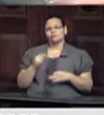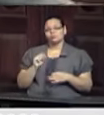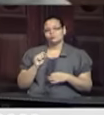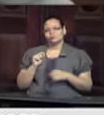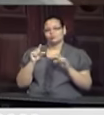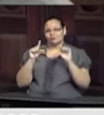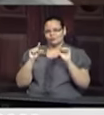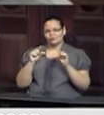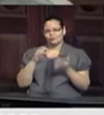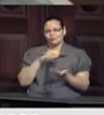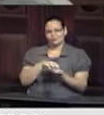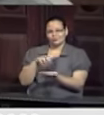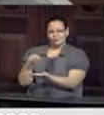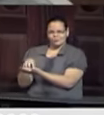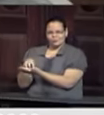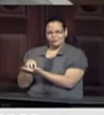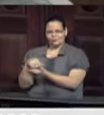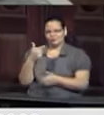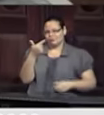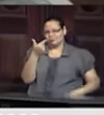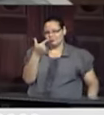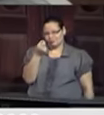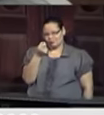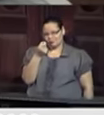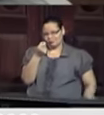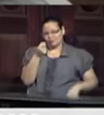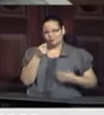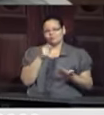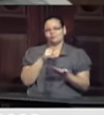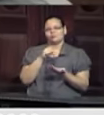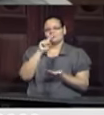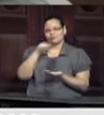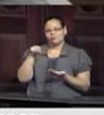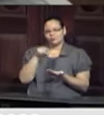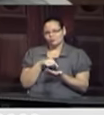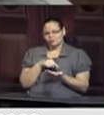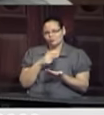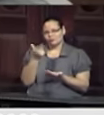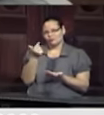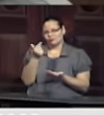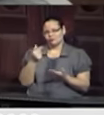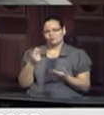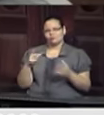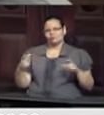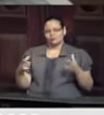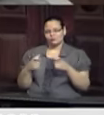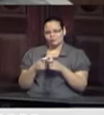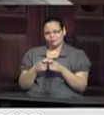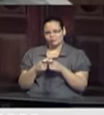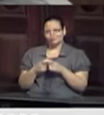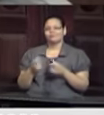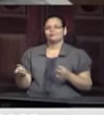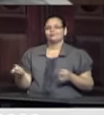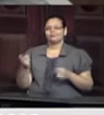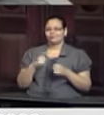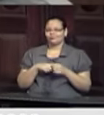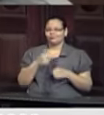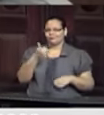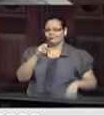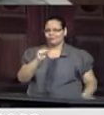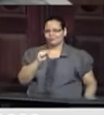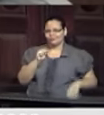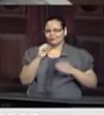as secretarias de 20 para 12 e voltou para 18